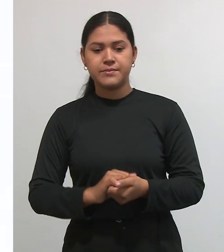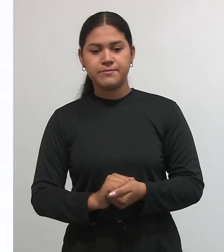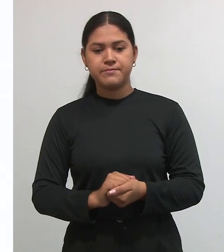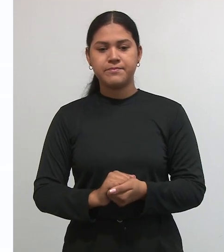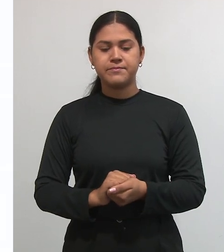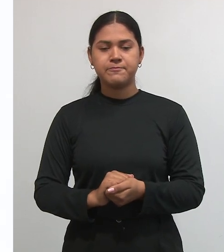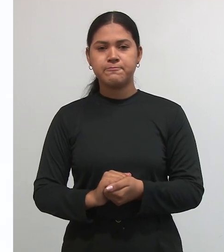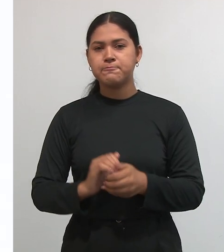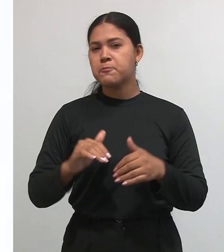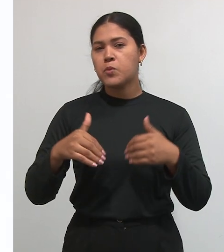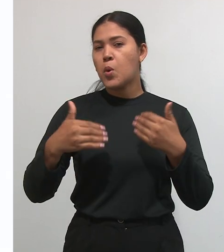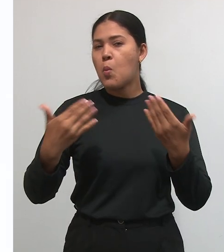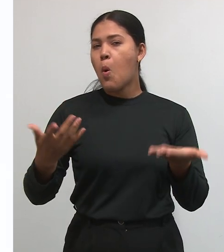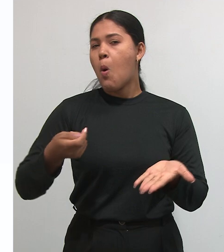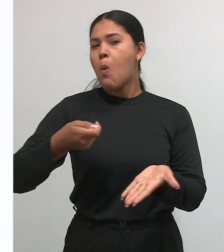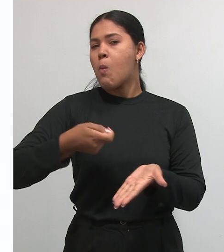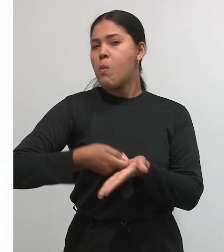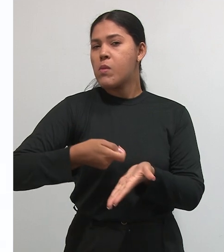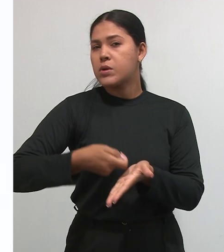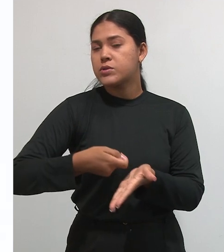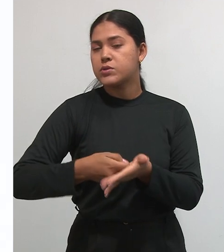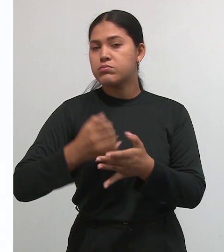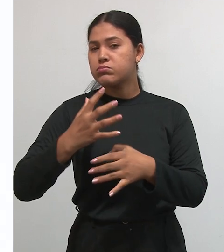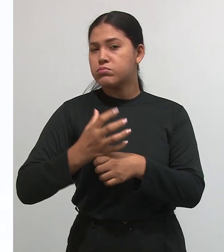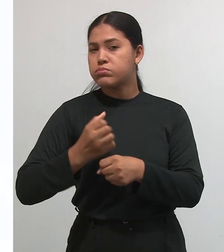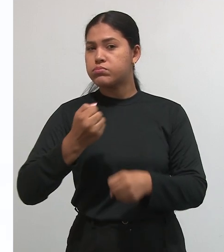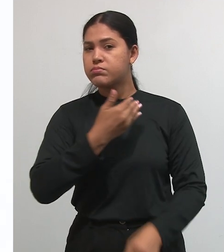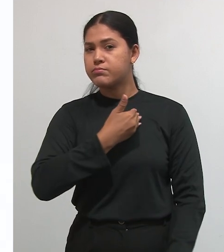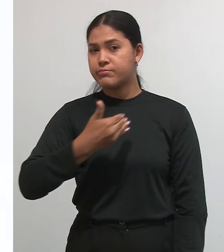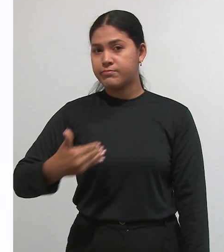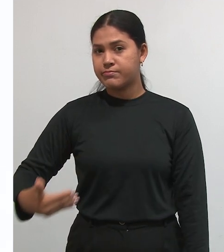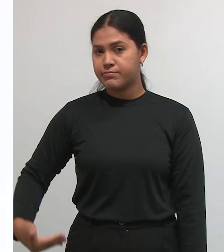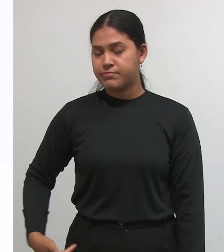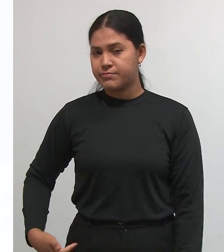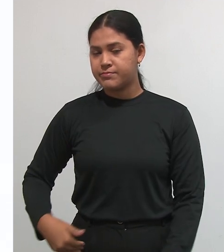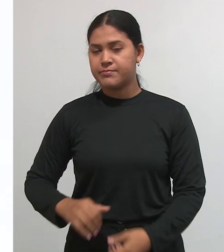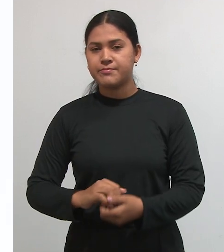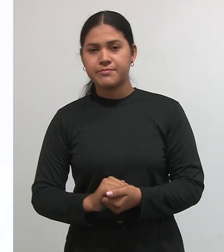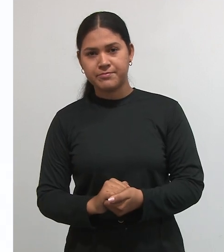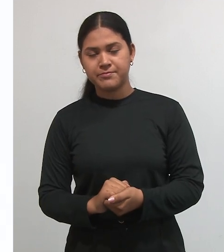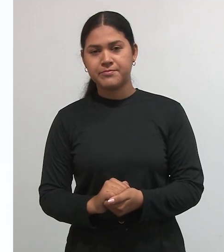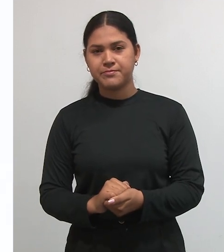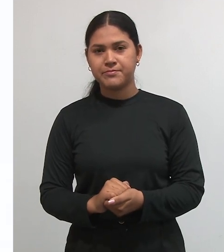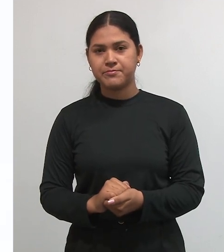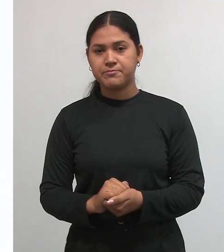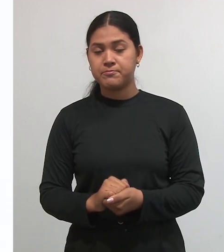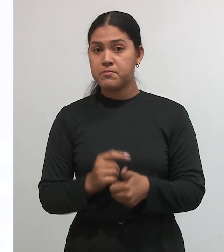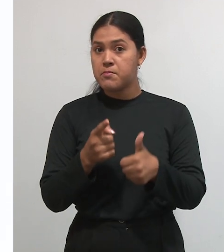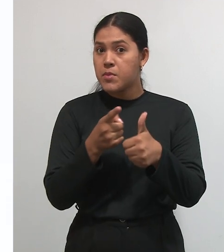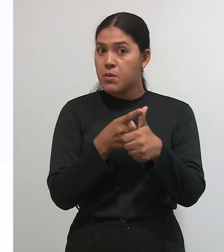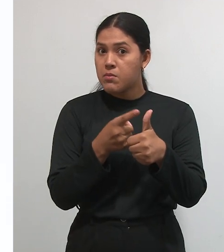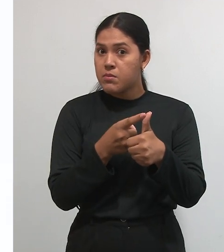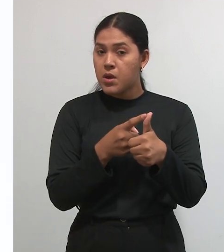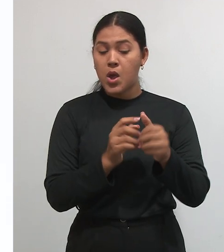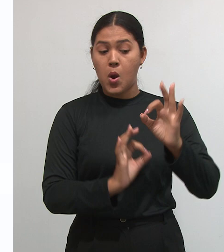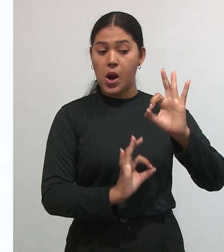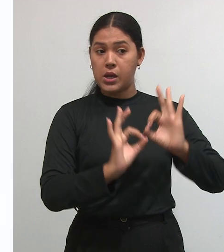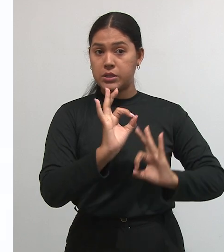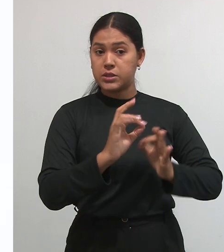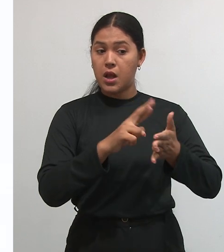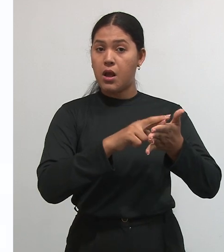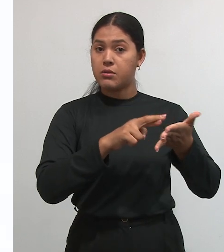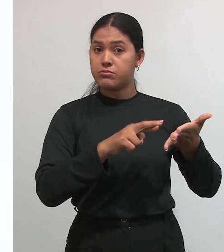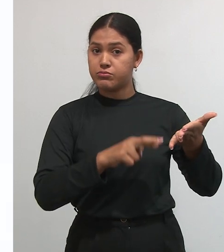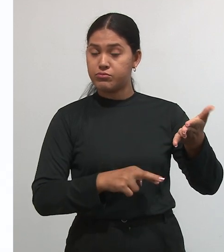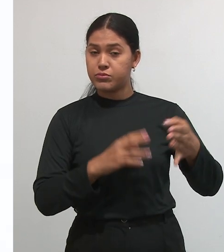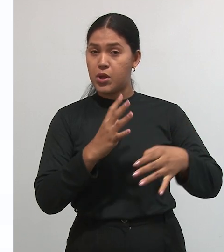E qual seria o objetivo da contabilidade pública? Então, o objetivo aqui, ó, é elaborar, ou seja, elabora os relatórios